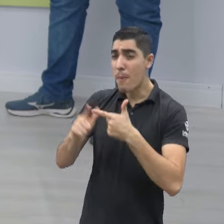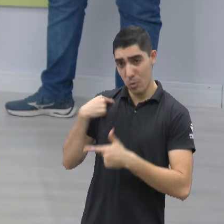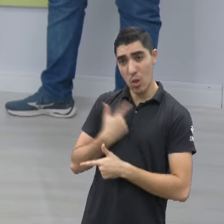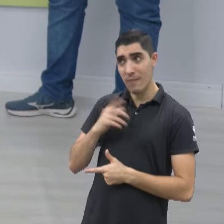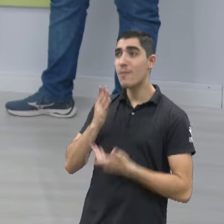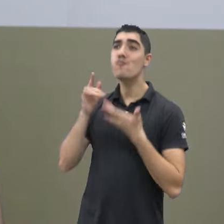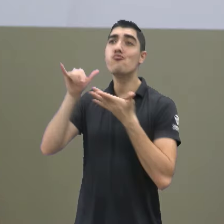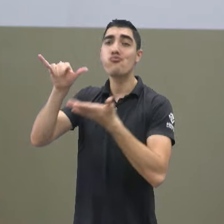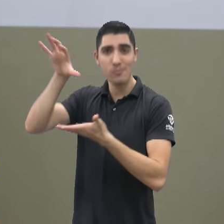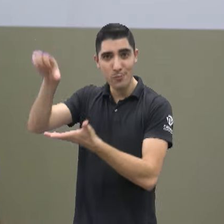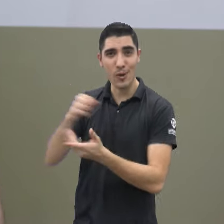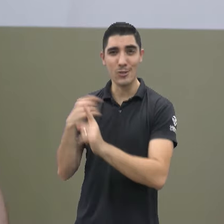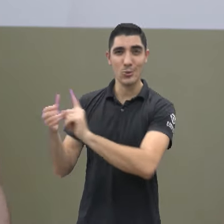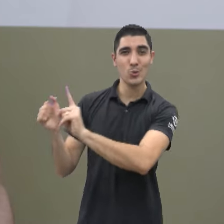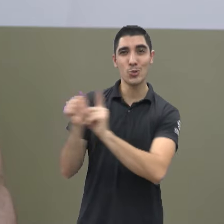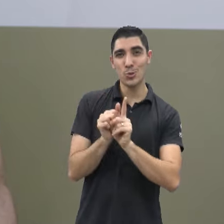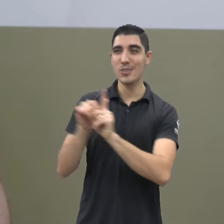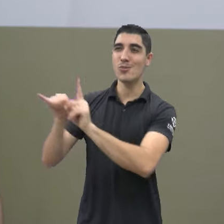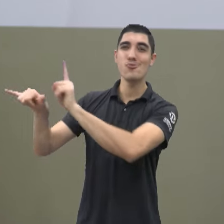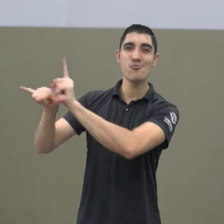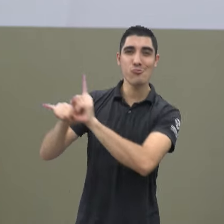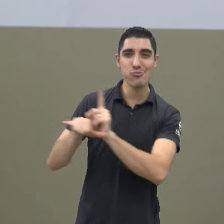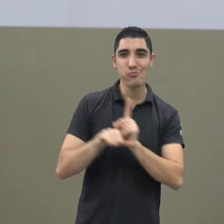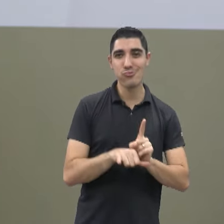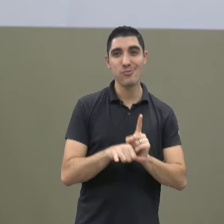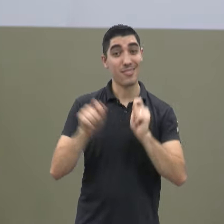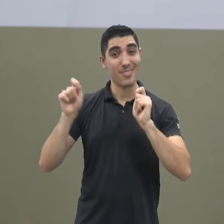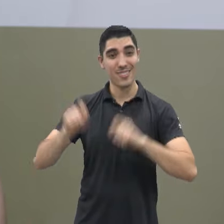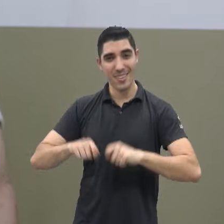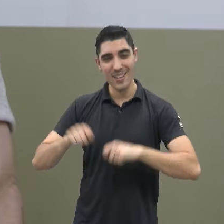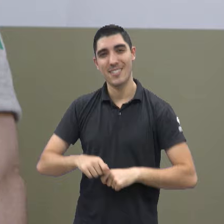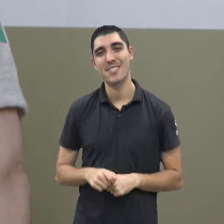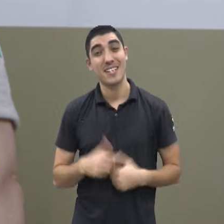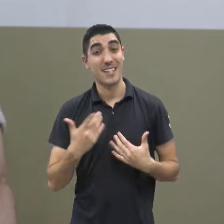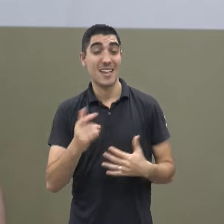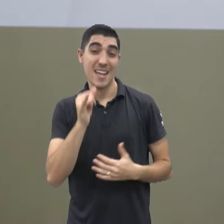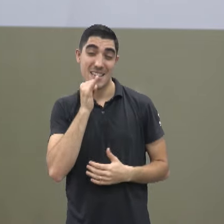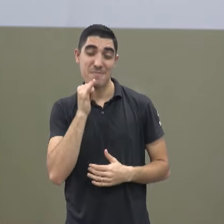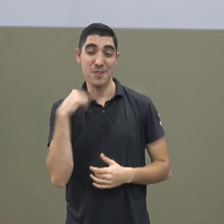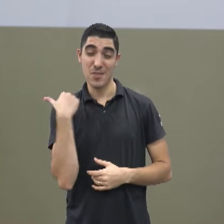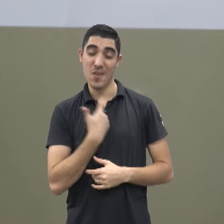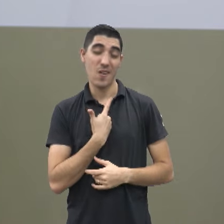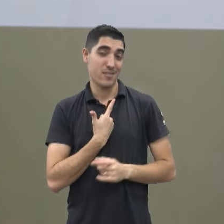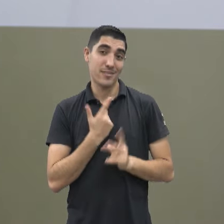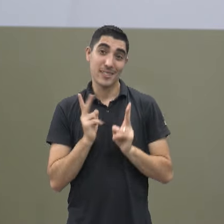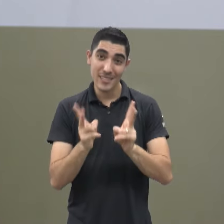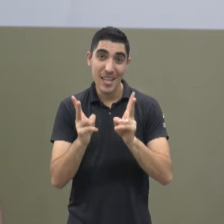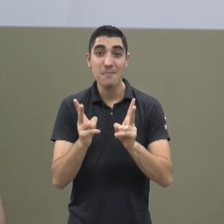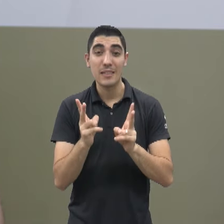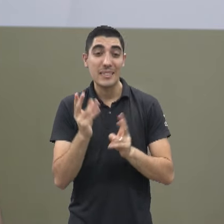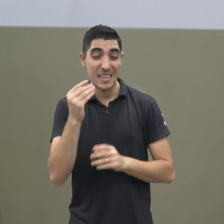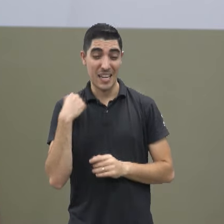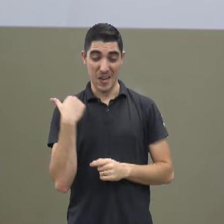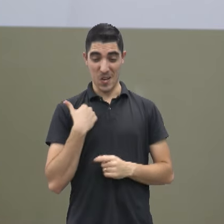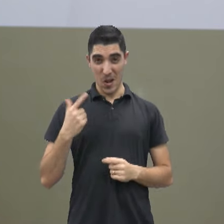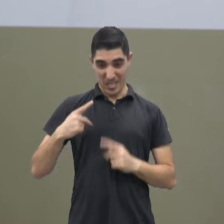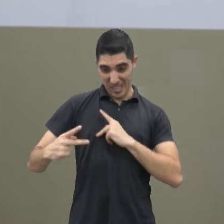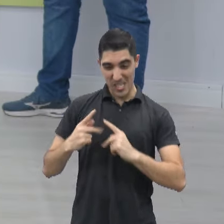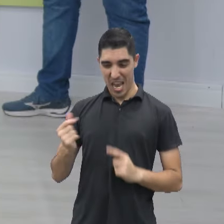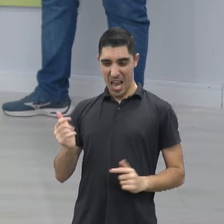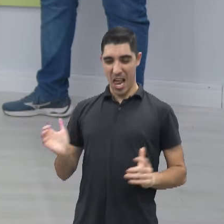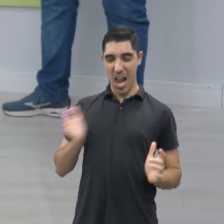muito mais dinheiro. Vendeu camarote. Vende camarote de futebol americano nos Estados Unidos, então hoje ele tá nadando no dinheiro, não vai ser fácil trazer.